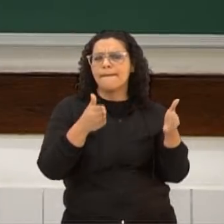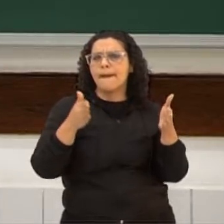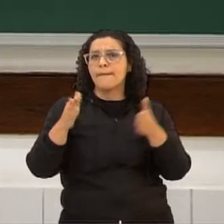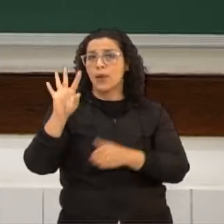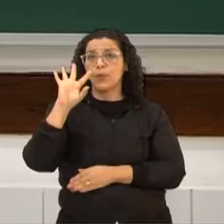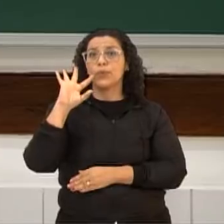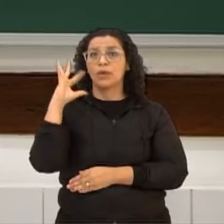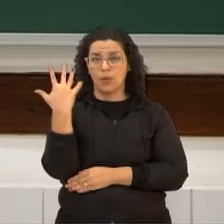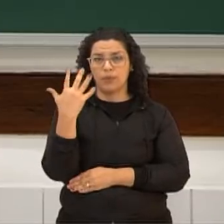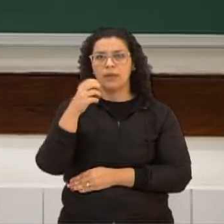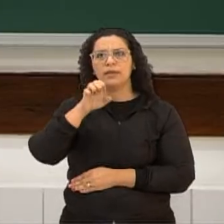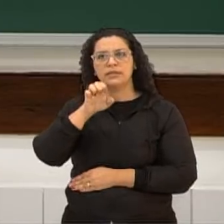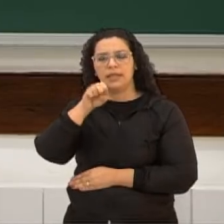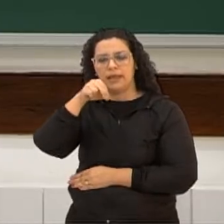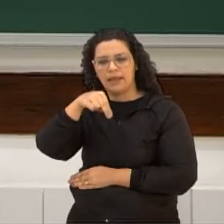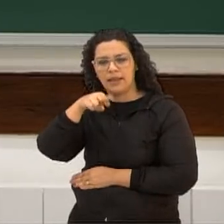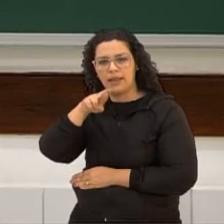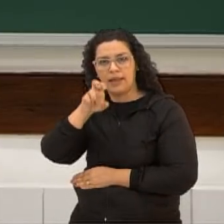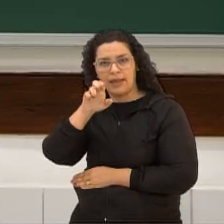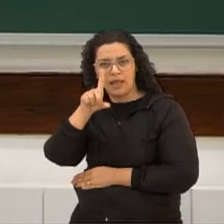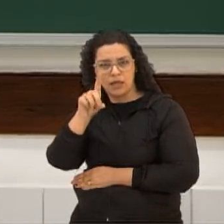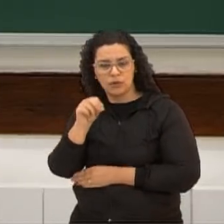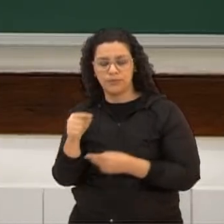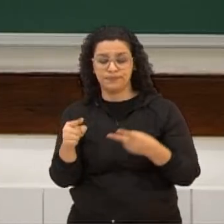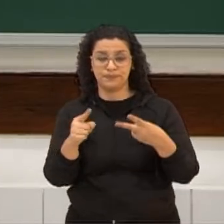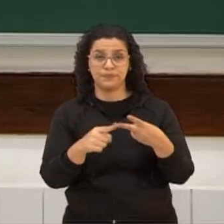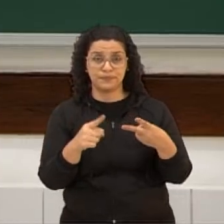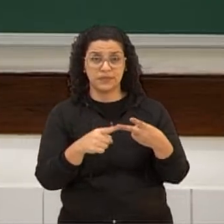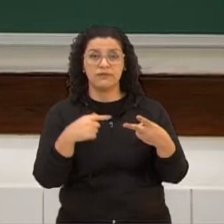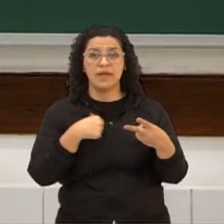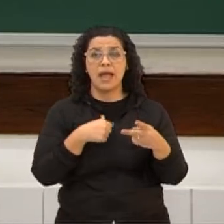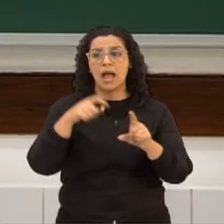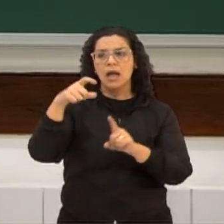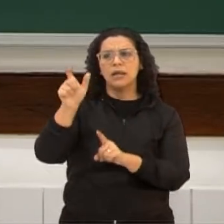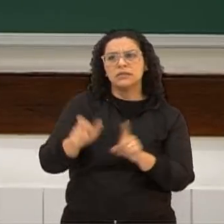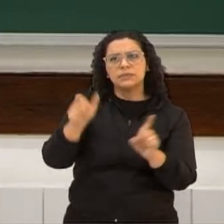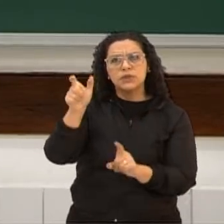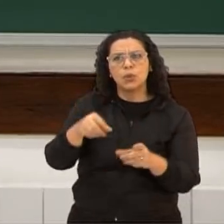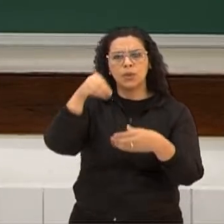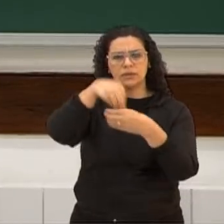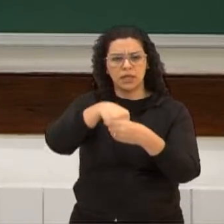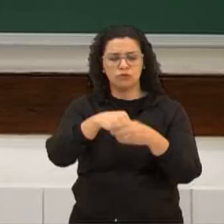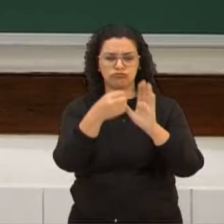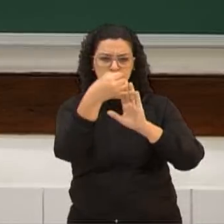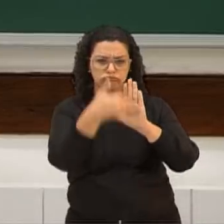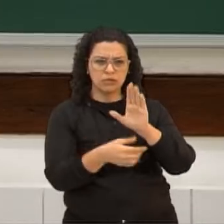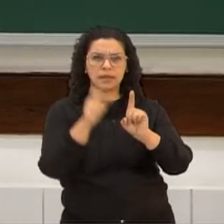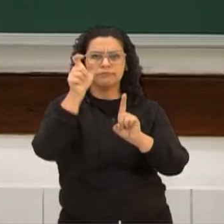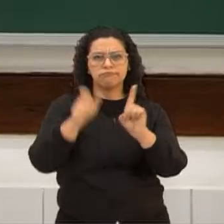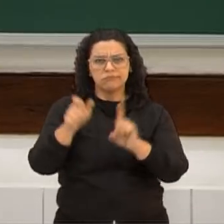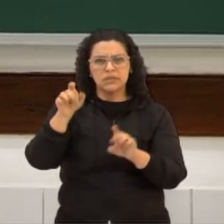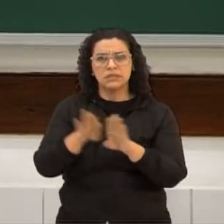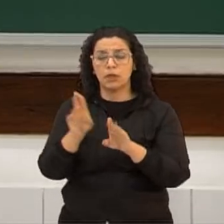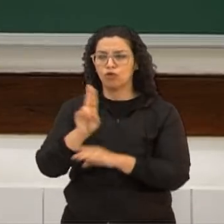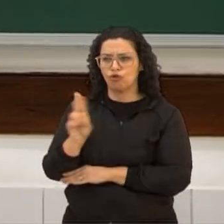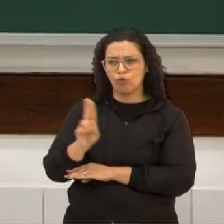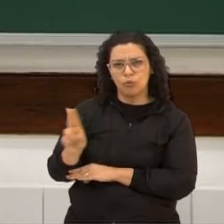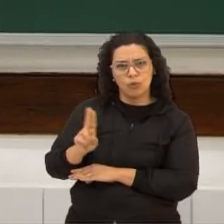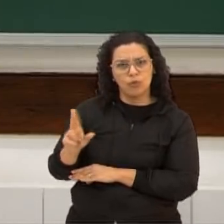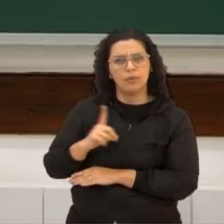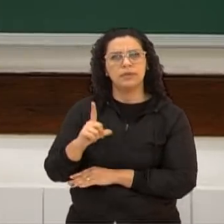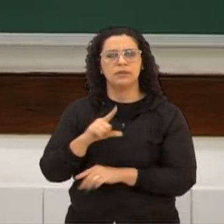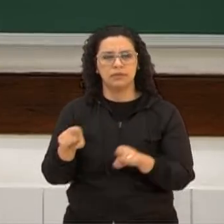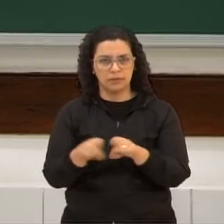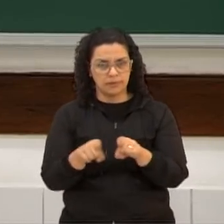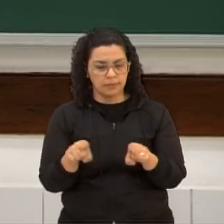tá bom? O que está construindo de história. Nós vamos ver, então, os personagens, vocês vão ver eles definidos, até por nome também. Nós